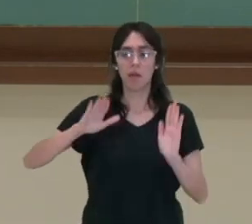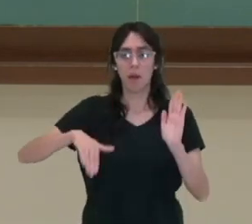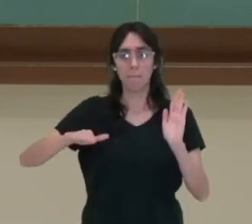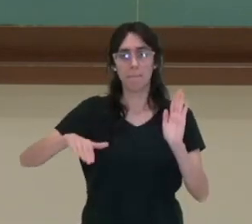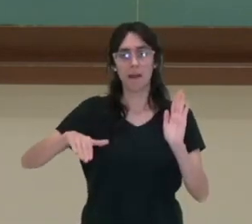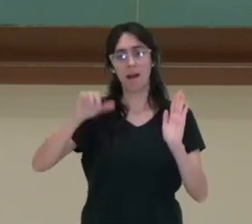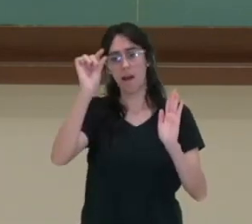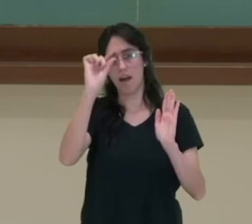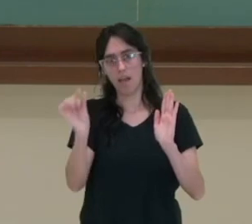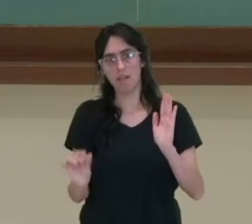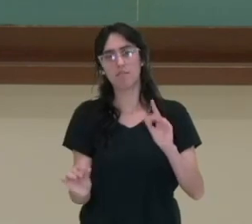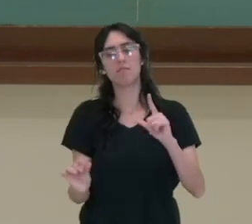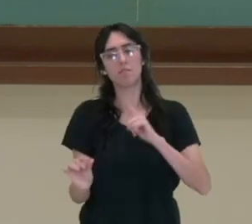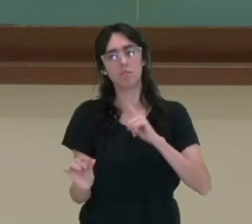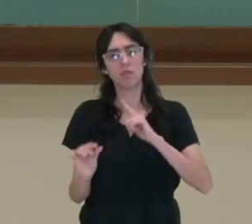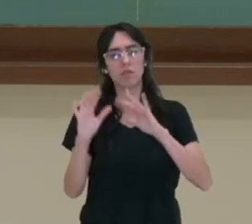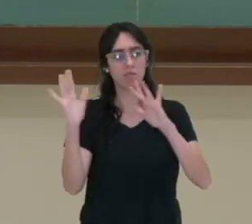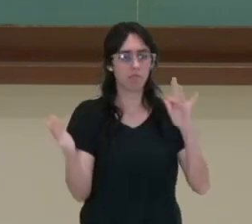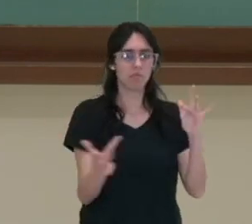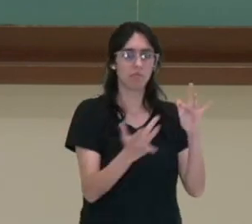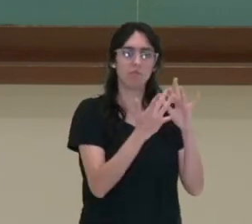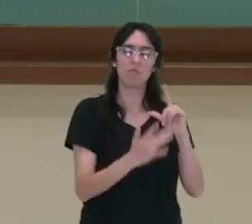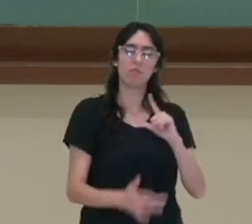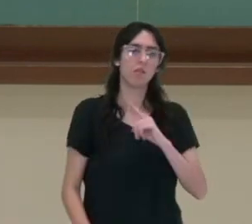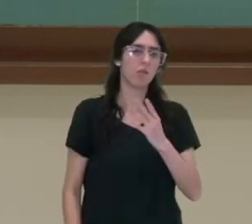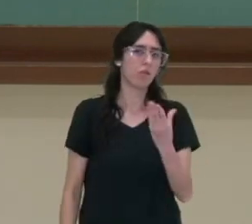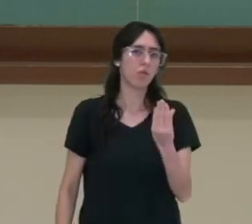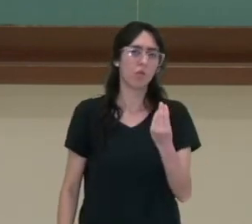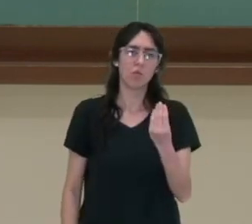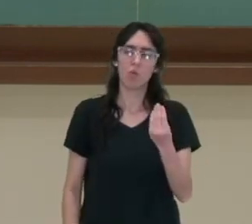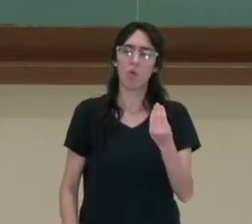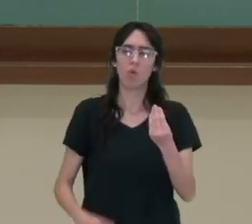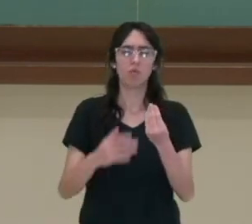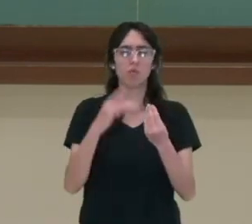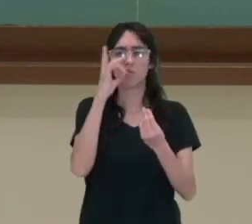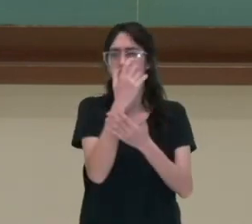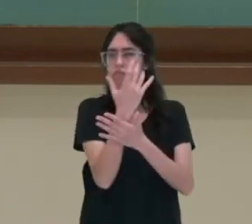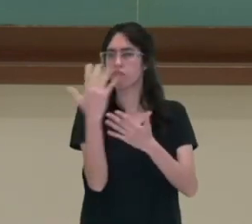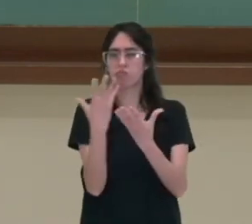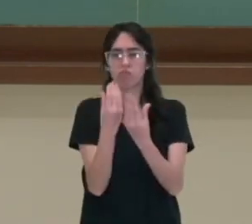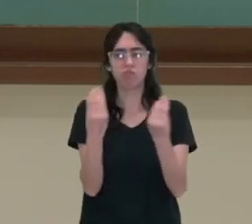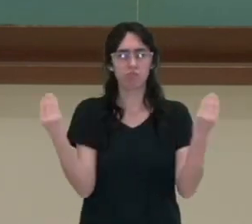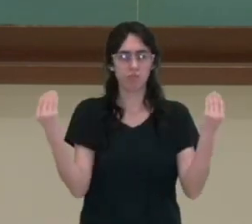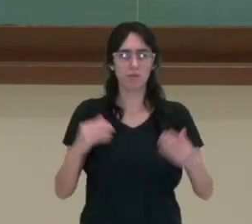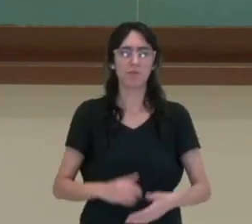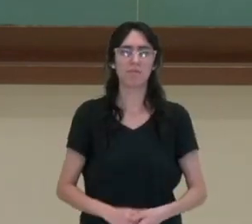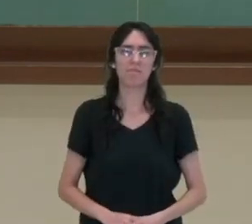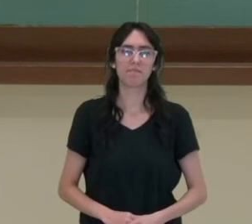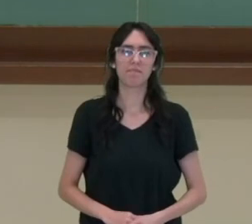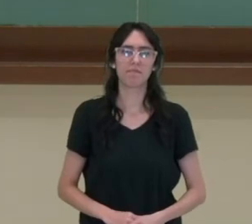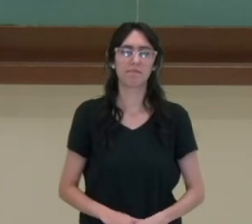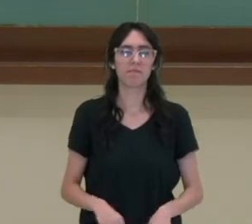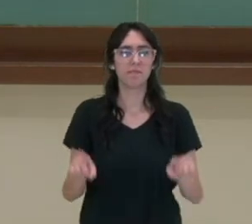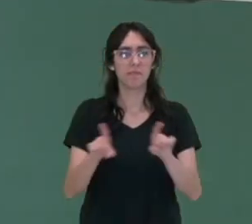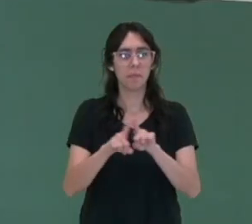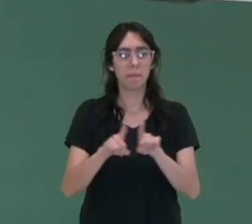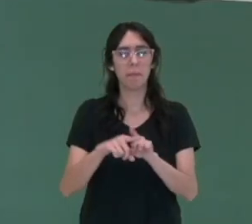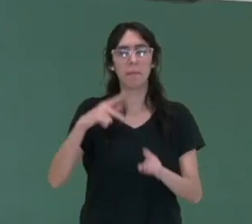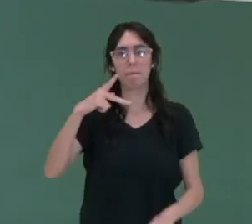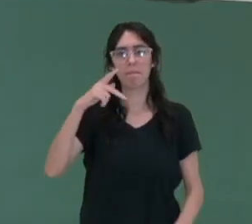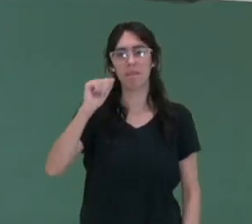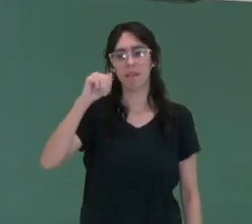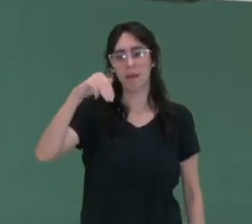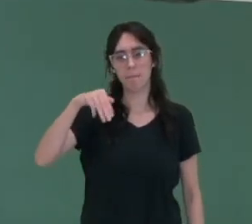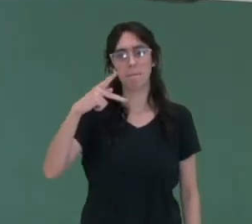o interior, onde nós tivemos a maior concentração populacional na faixa litorânea. E aí nós temos os pampas,